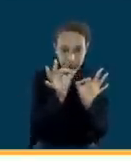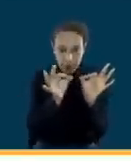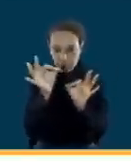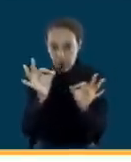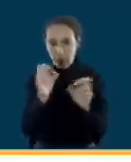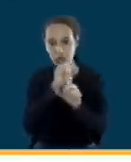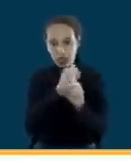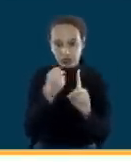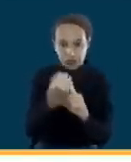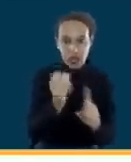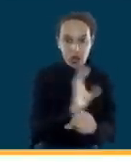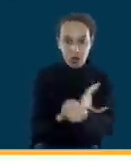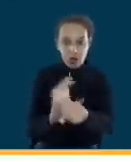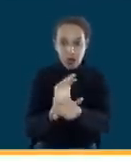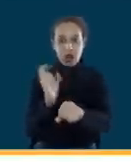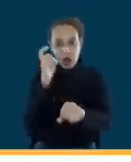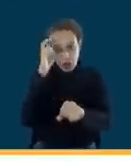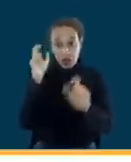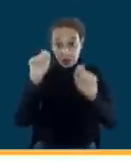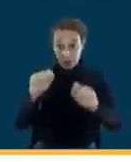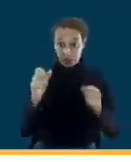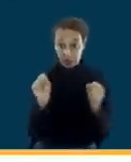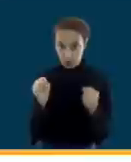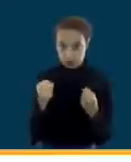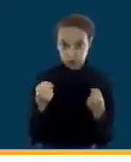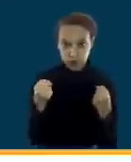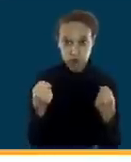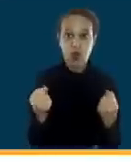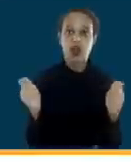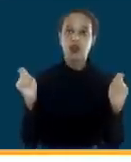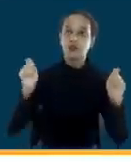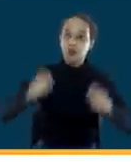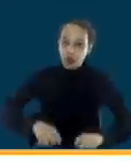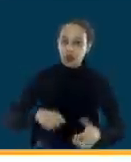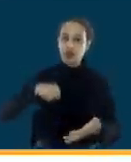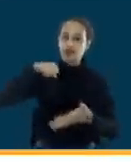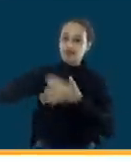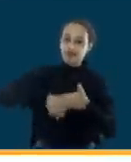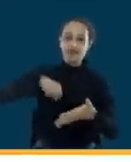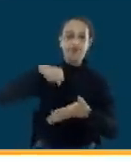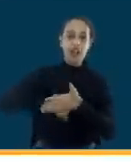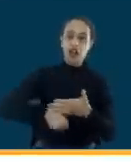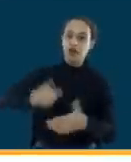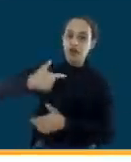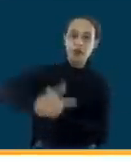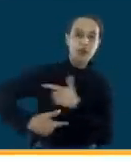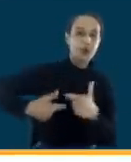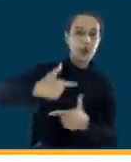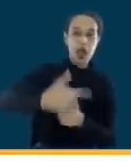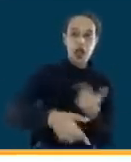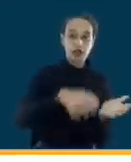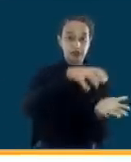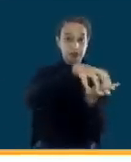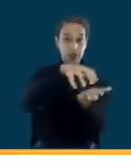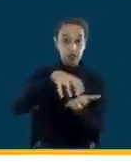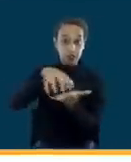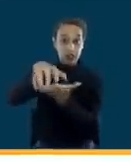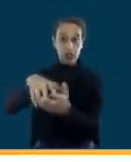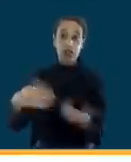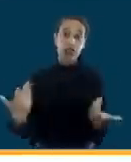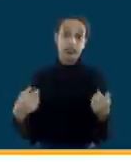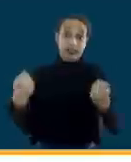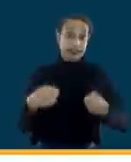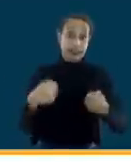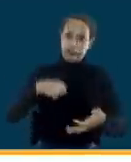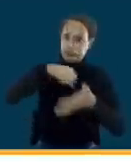tornar mais fortalecido, mais capaz de poder enfrentar as vicissitudes que nós temos que enfrentar pela frente,